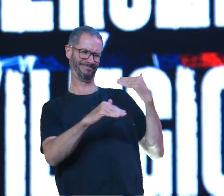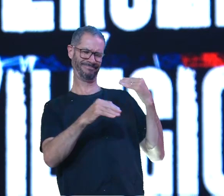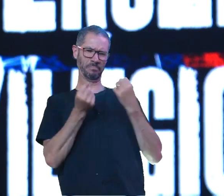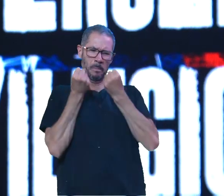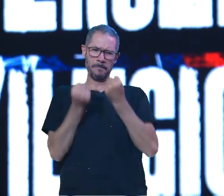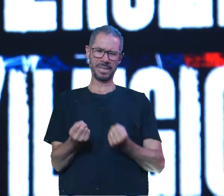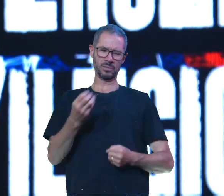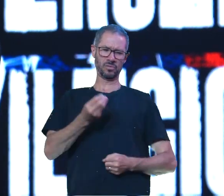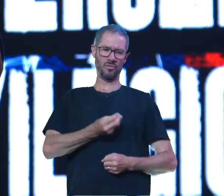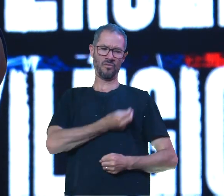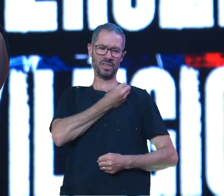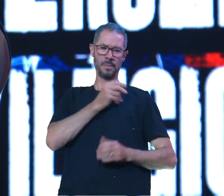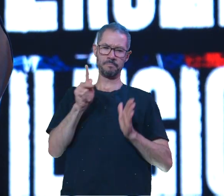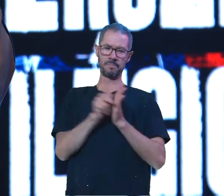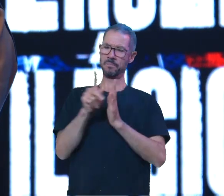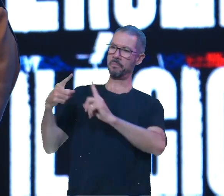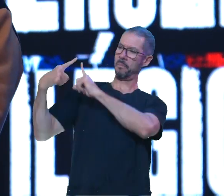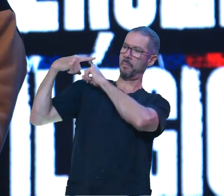da tua cruz.